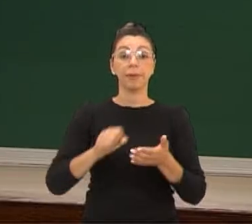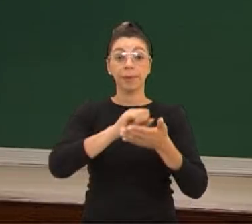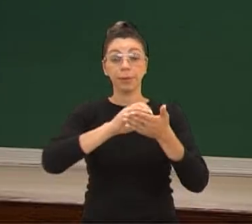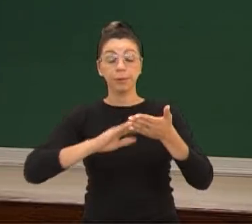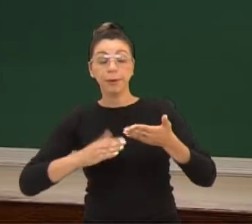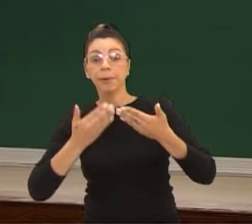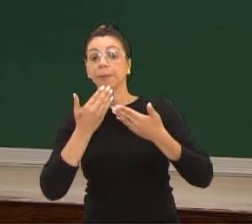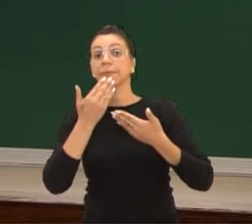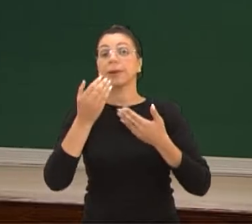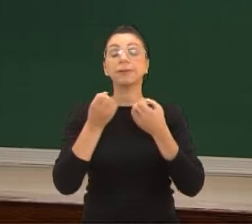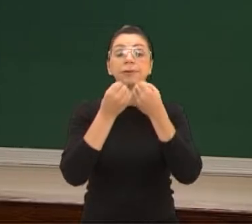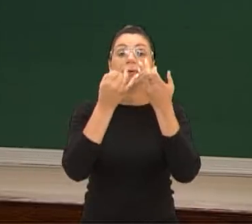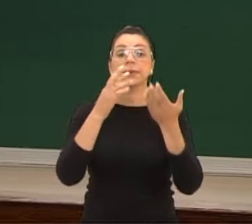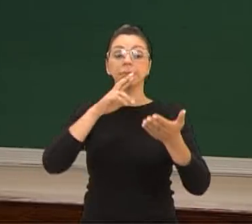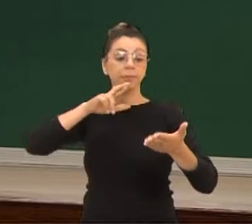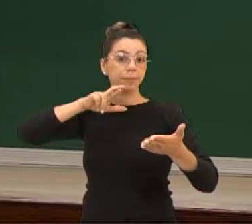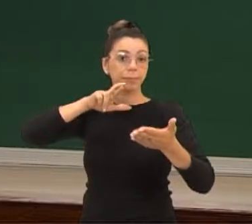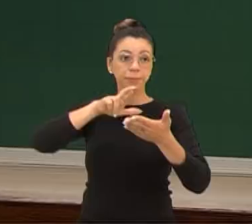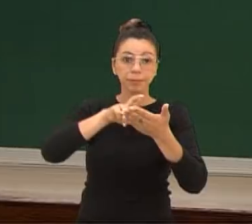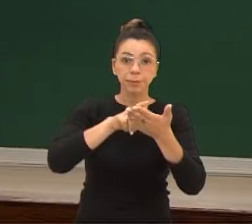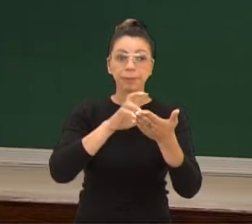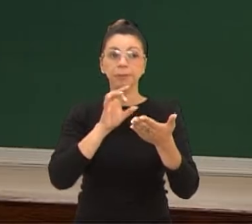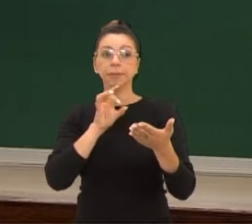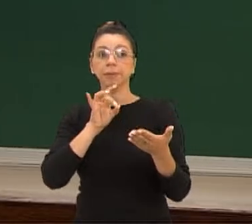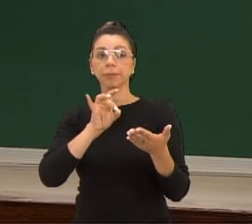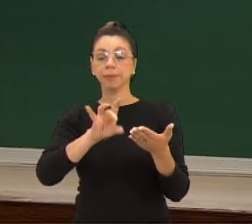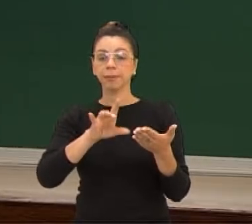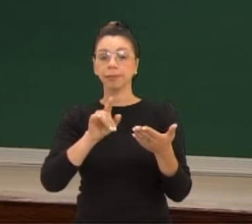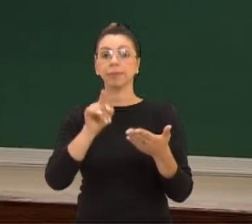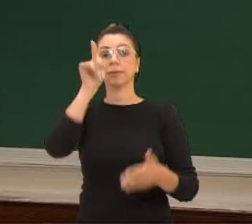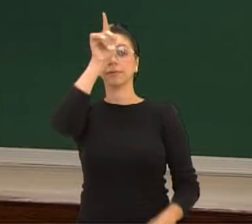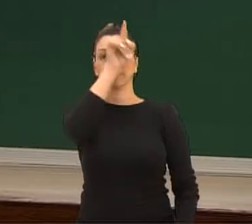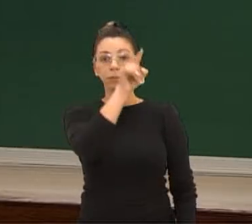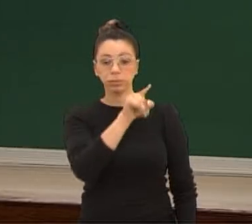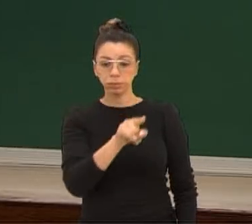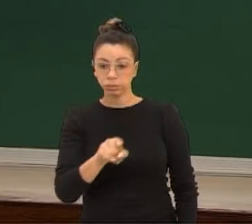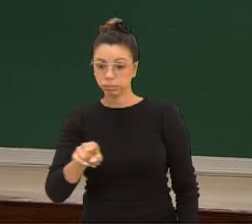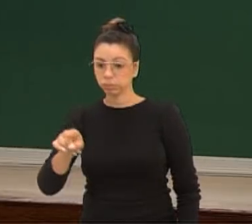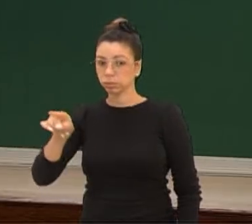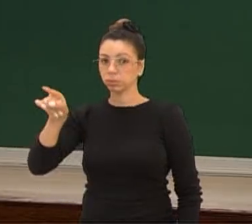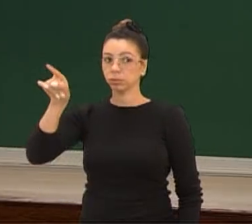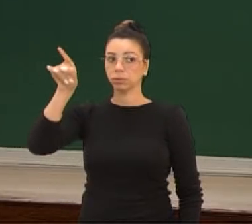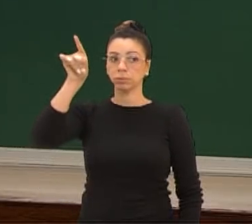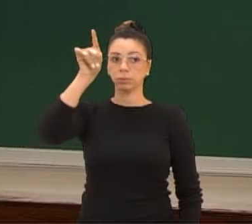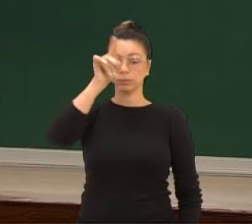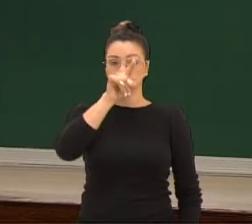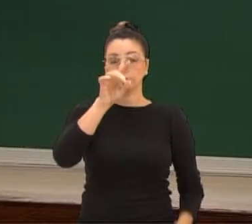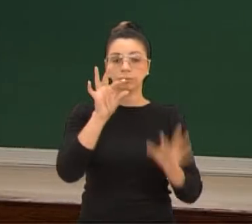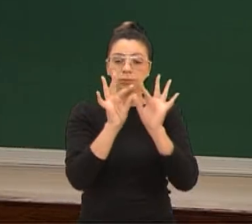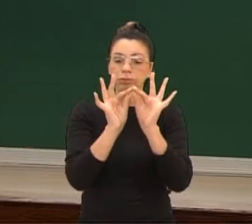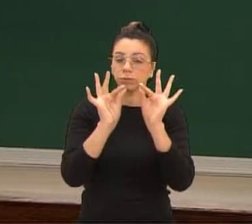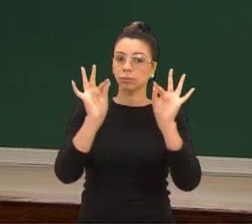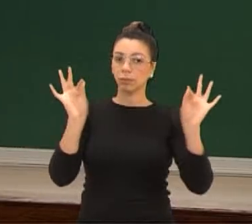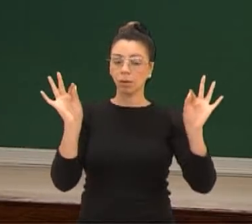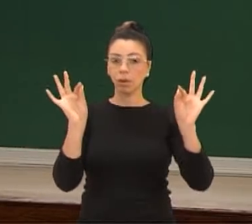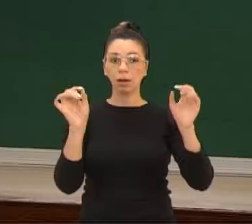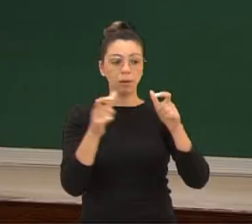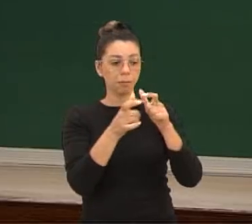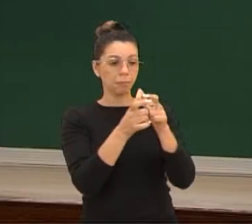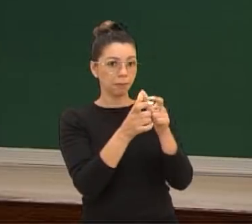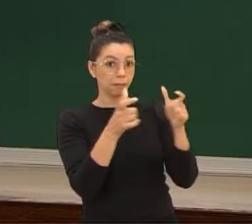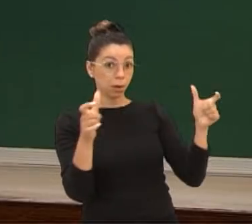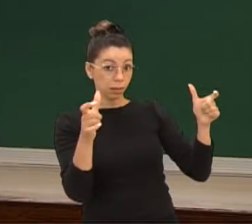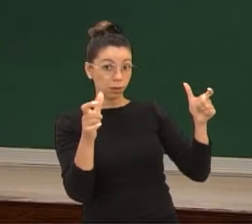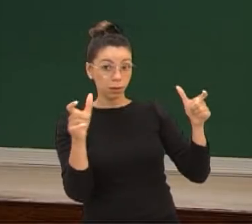ele pede para a gente resolver apenas a circunferência, o comprimento da maior e da